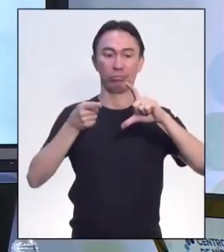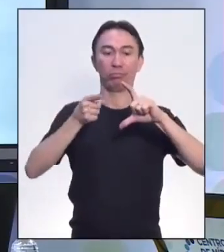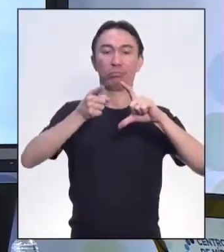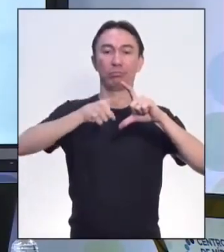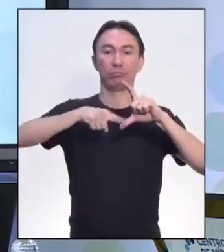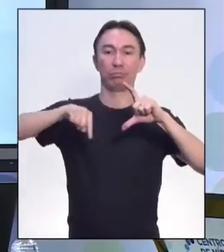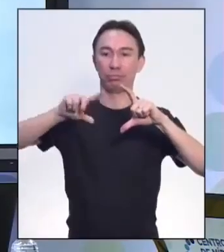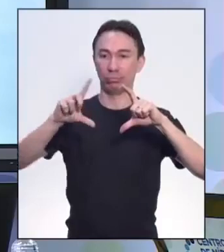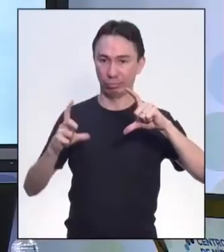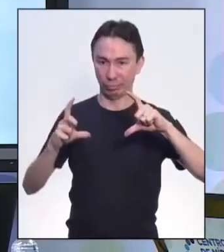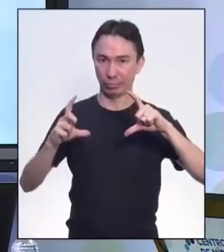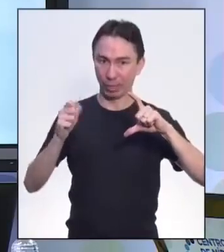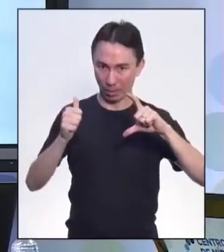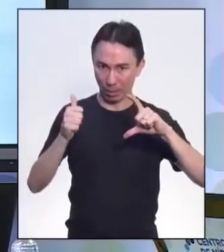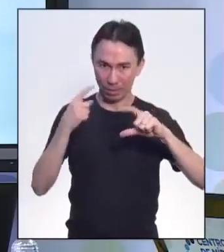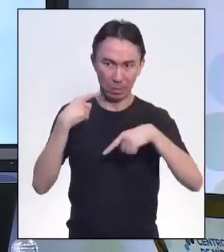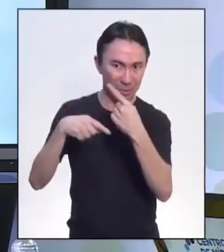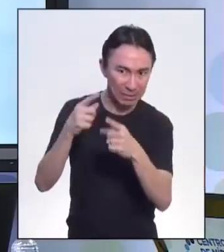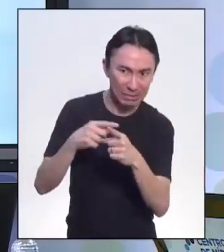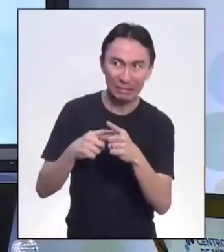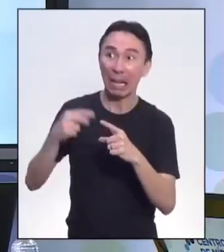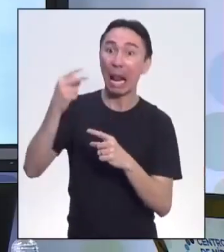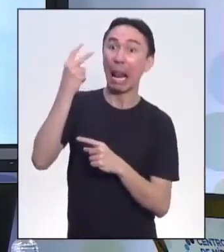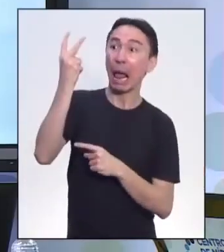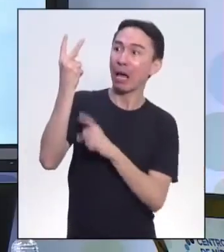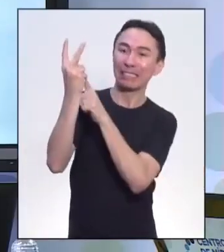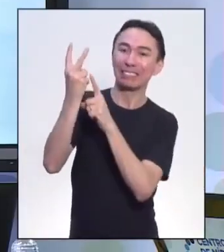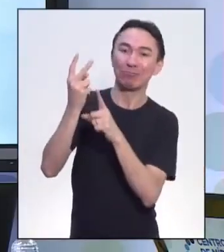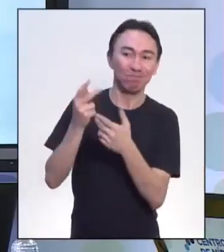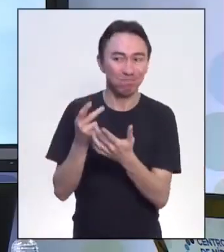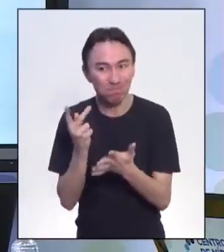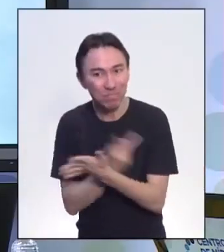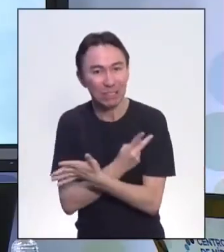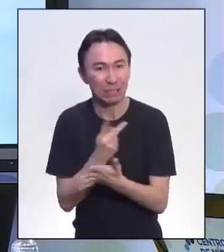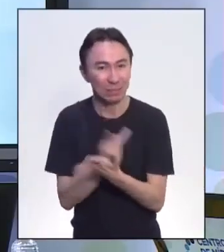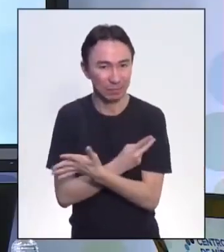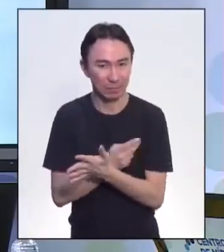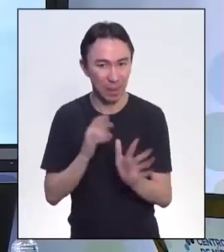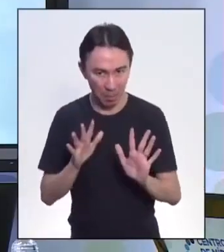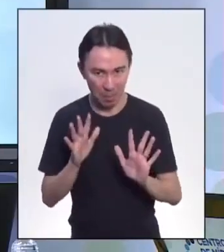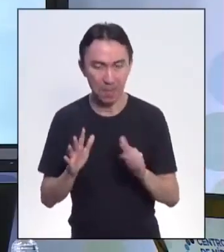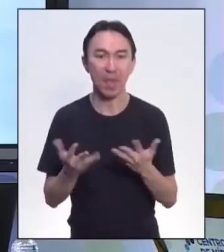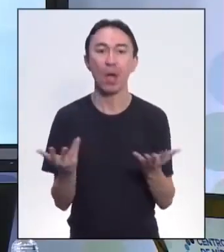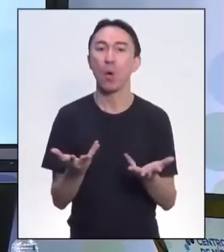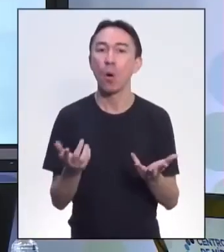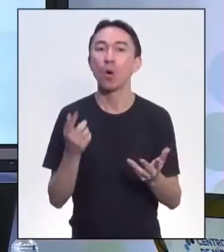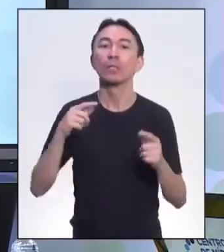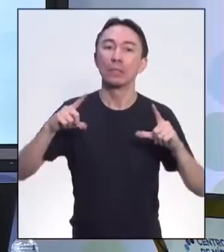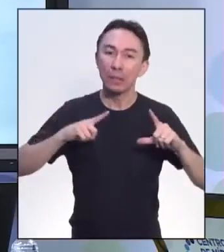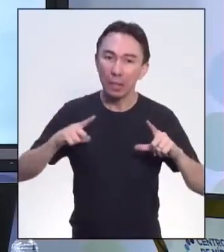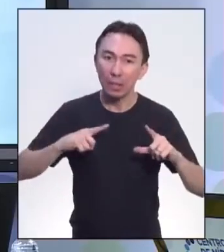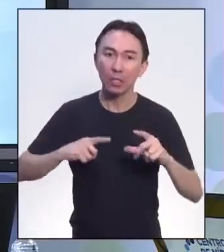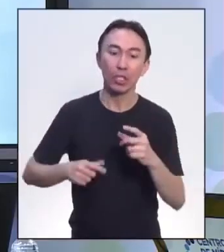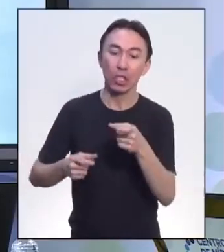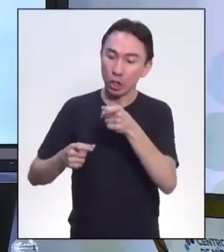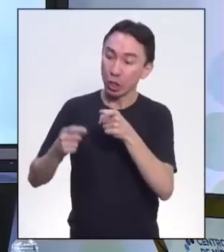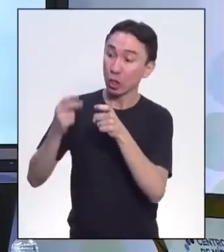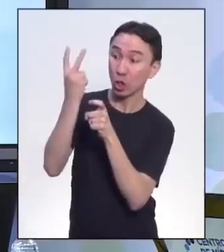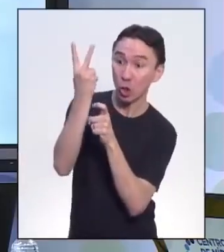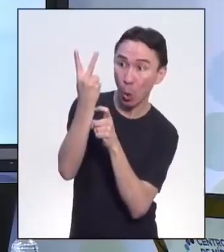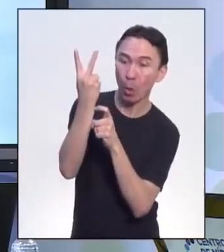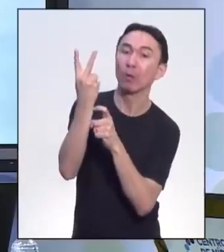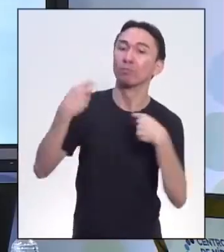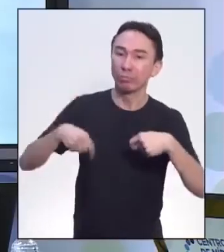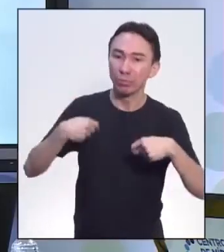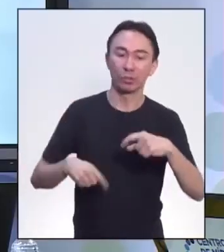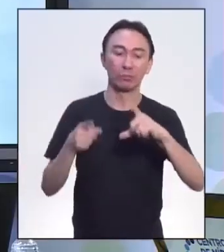elevar ao quadrado, tá bom? Lá não precisava porque não tinha nenhuma operação na frente e não tinha nenhuma potência. Agora tem uma potência, então tem que colocar. Então,